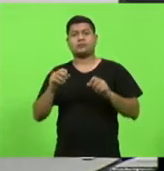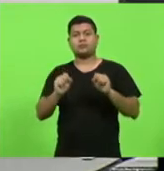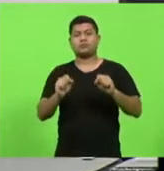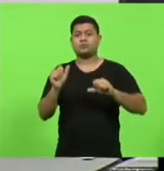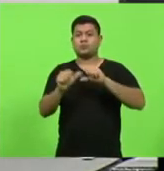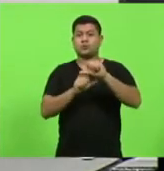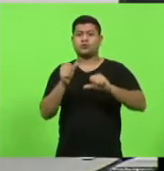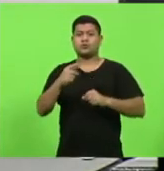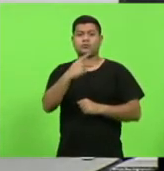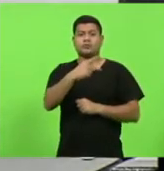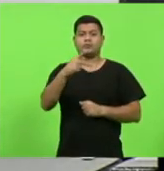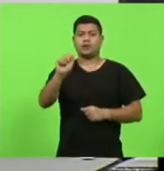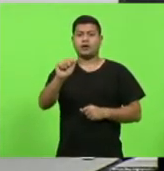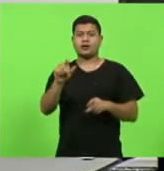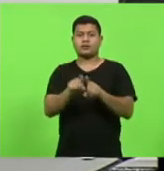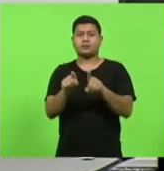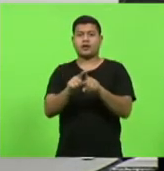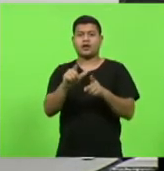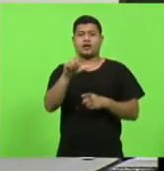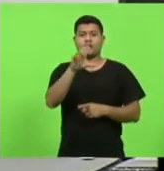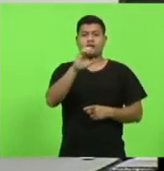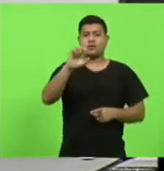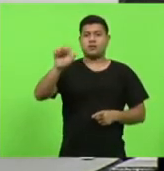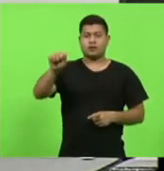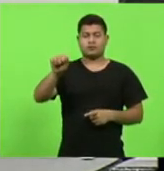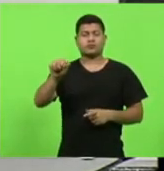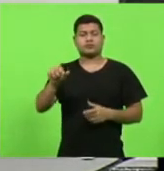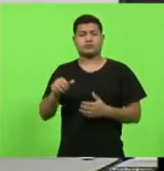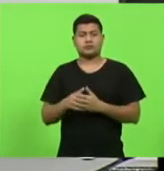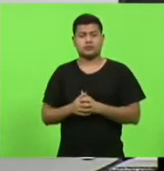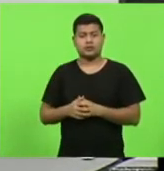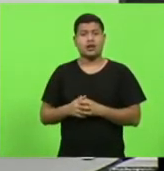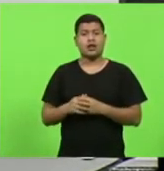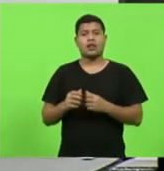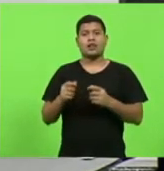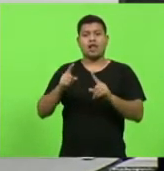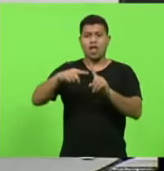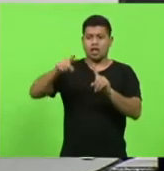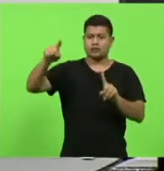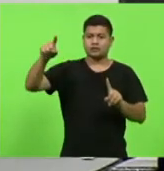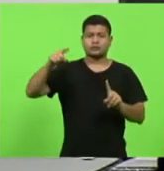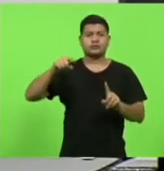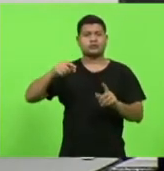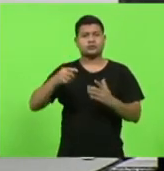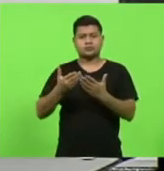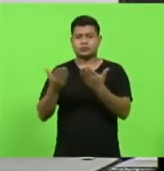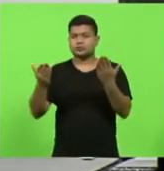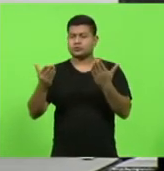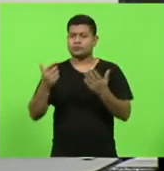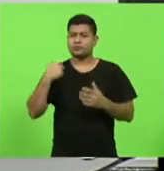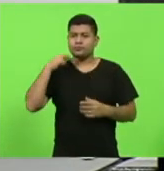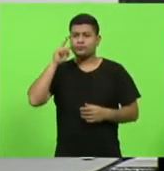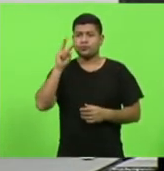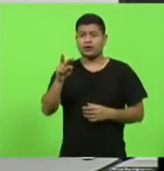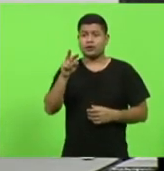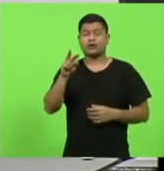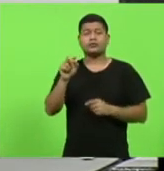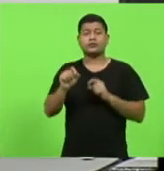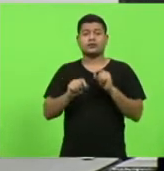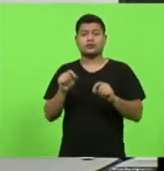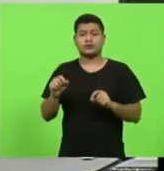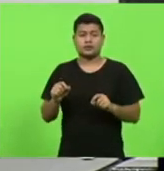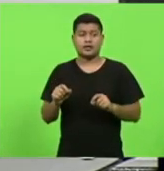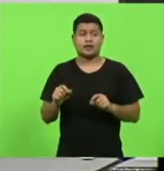LOA, são números que fazem com que a gente não